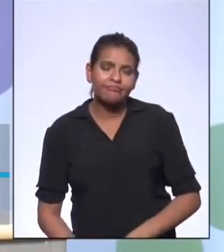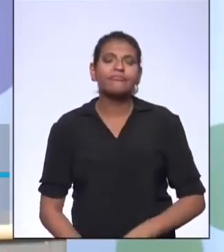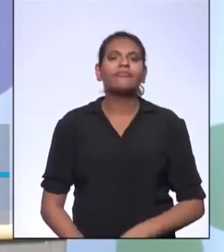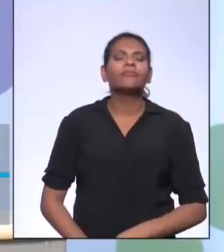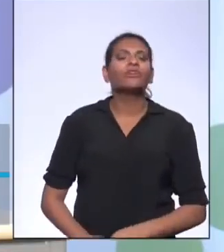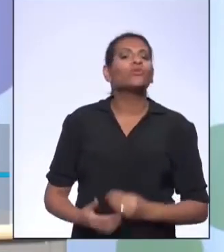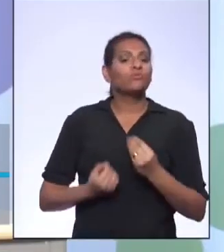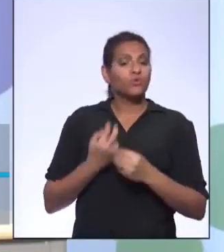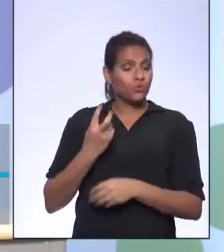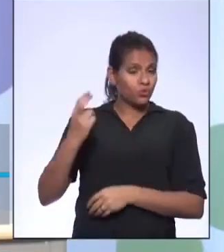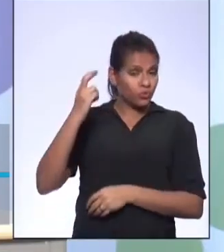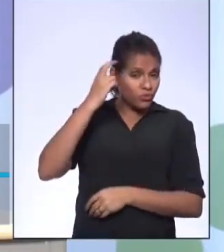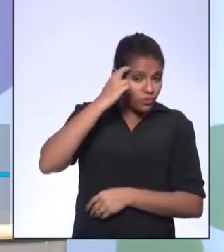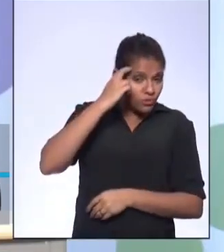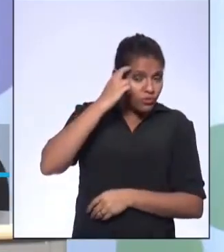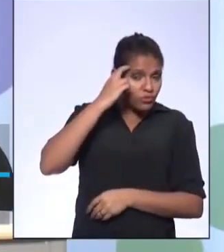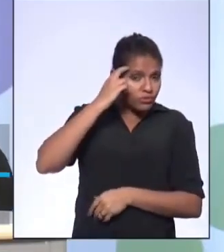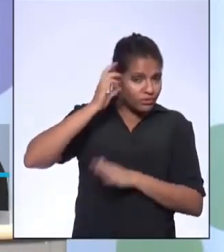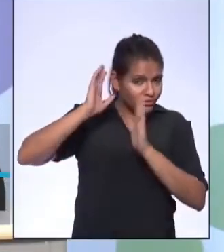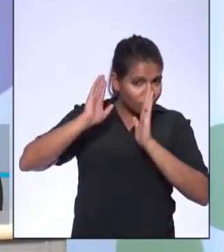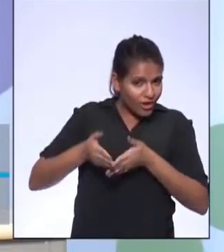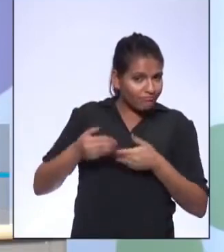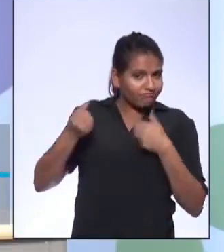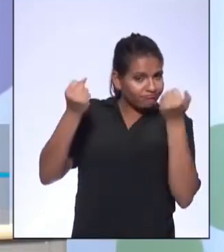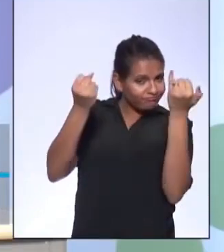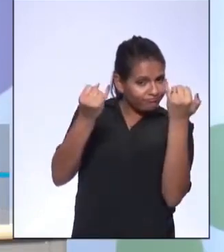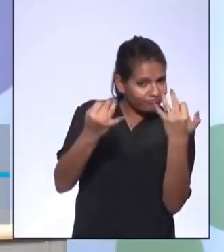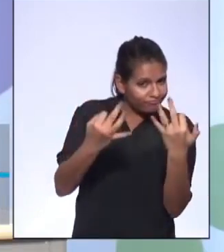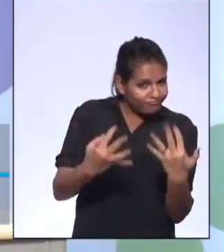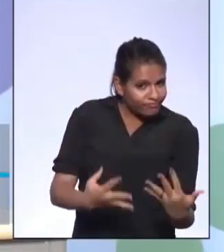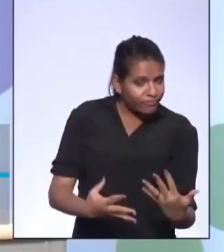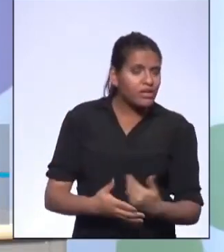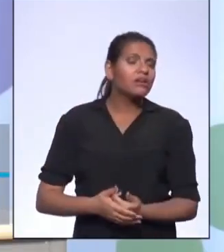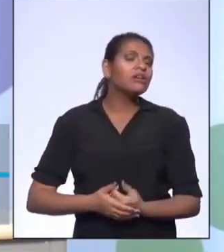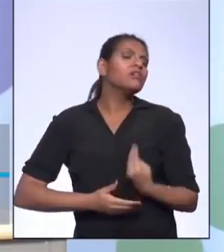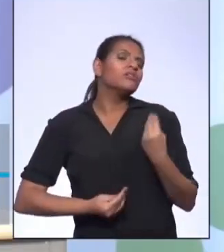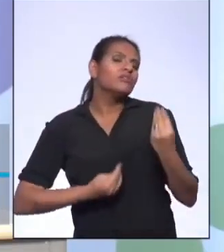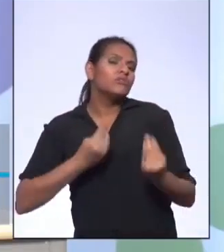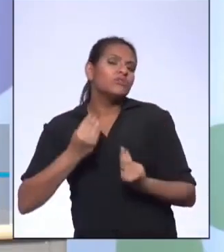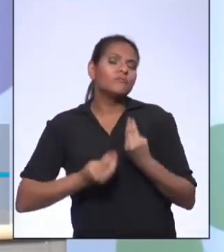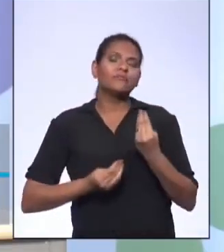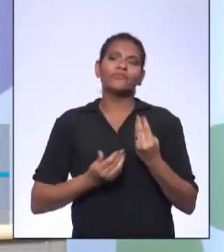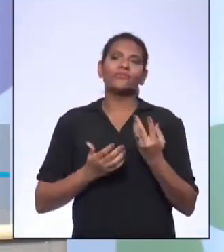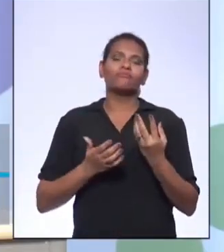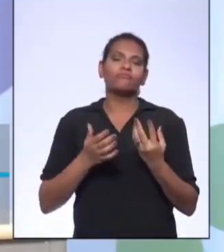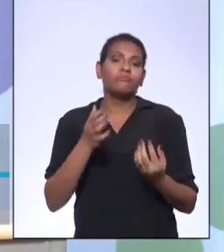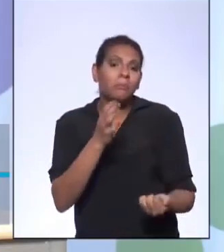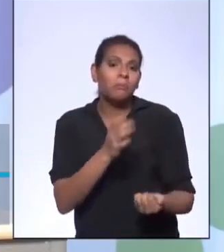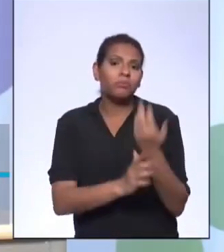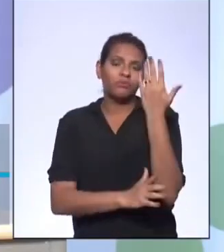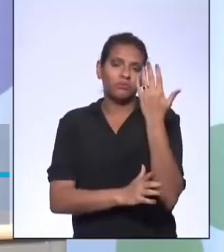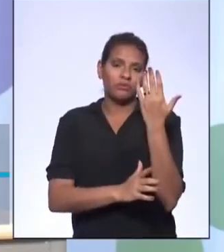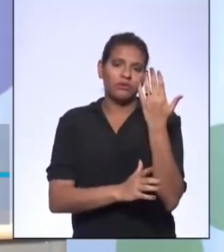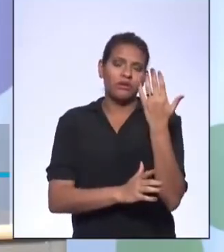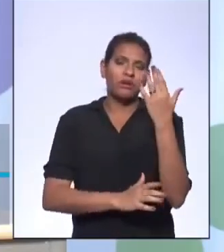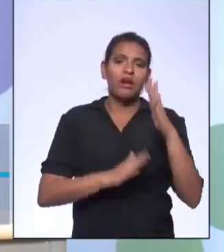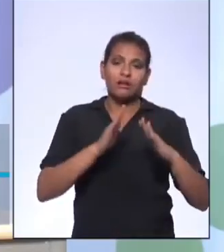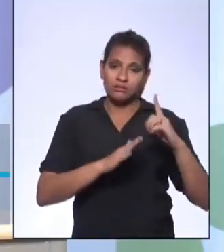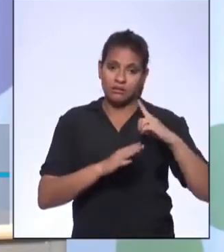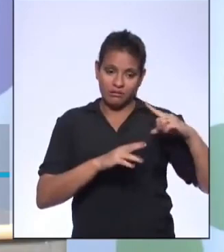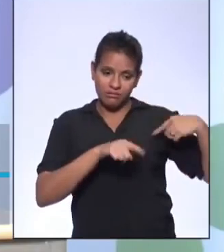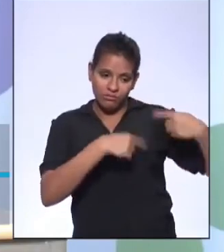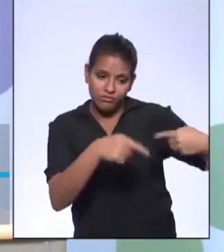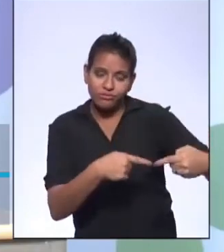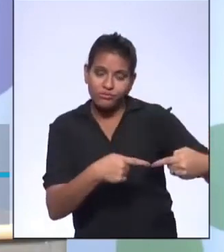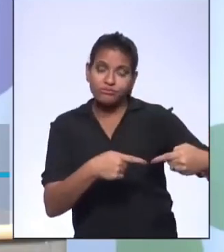discussão sobre a cultura, de uma maneira em que tudo que é produzido, que não é geneticamente transmitido, é um aspecto da